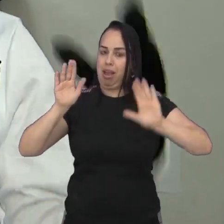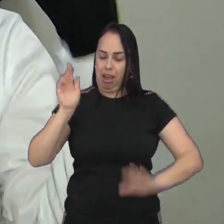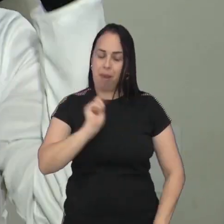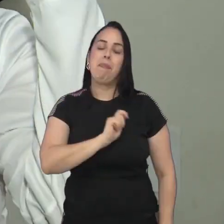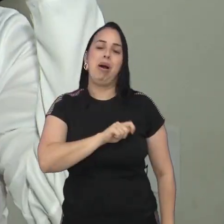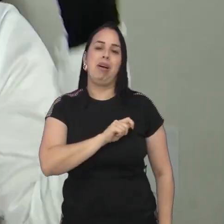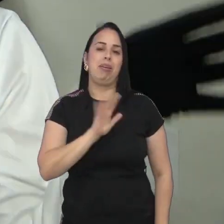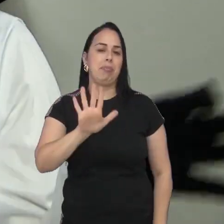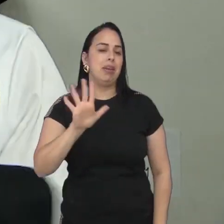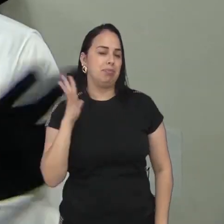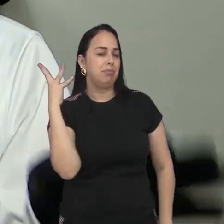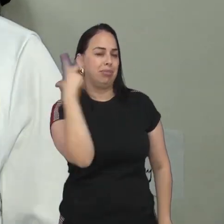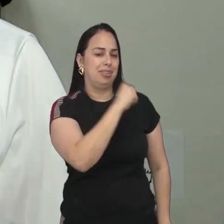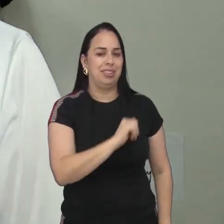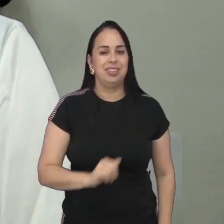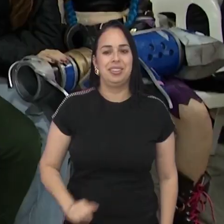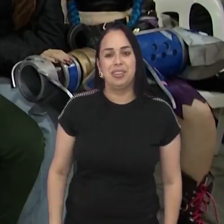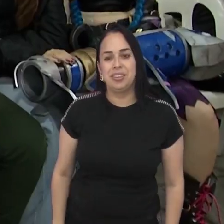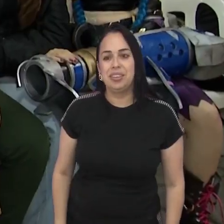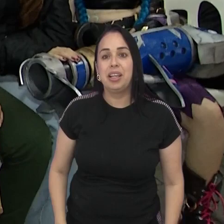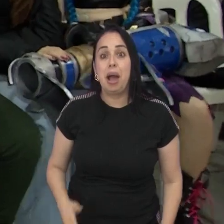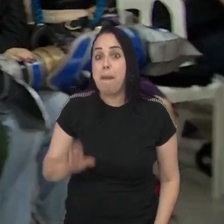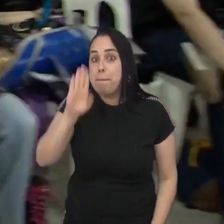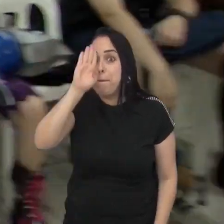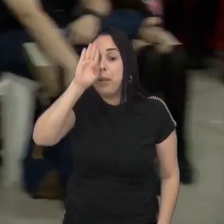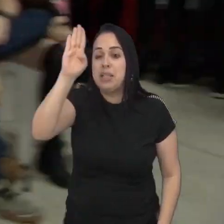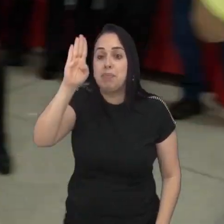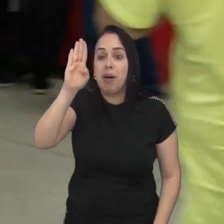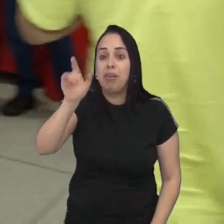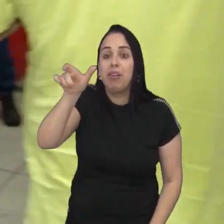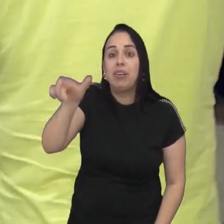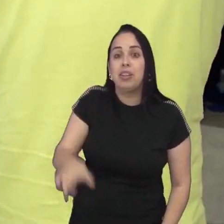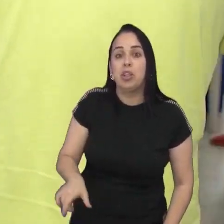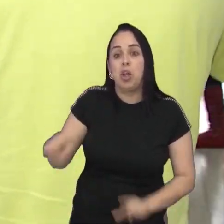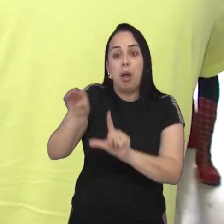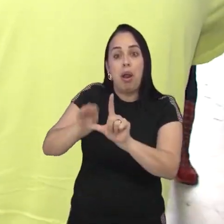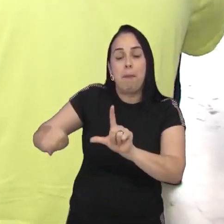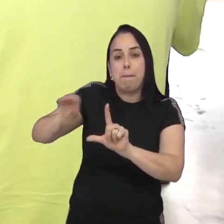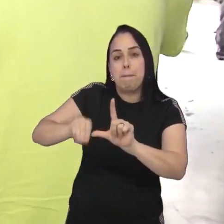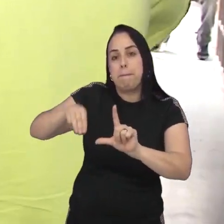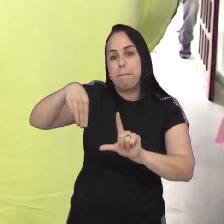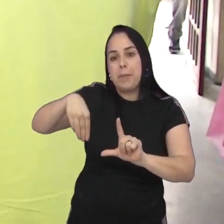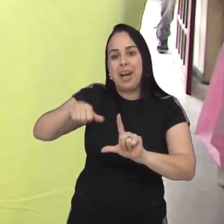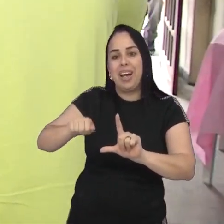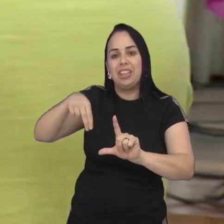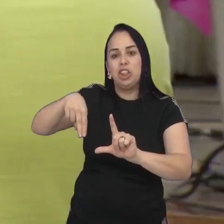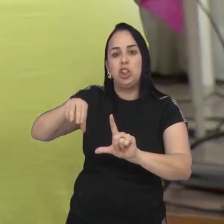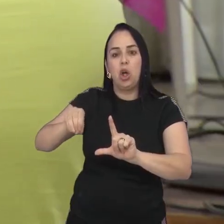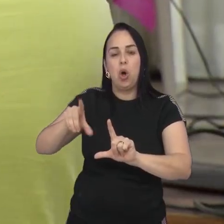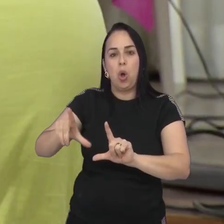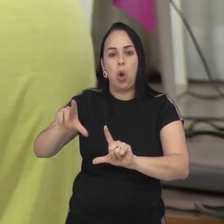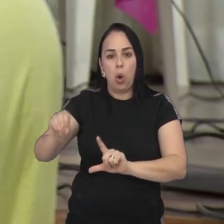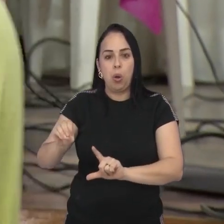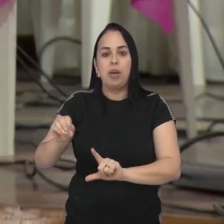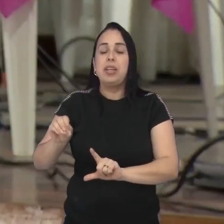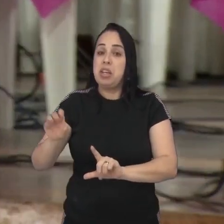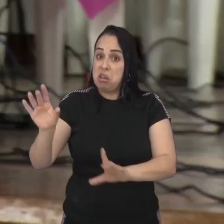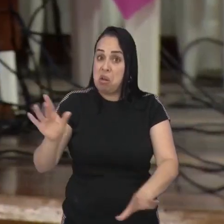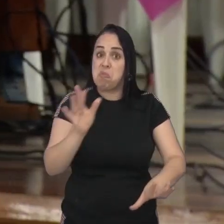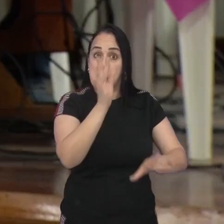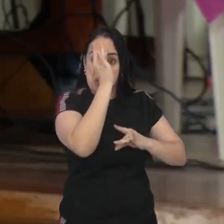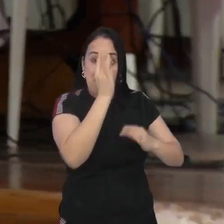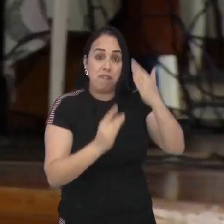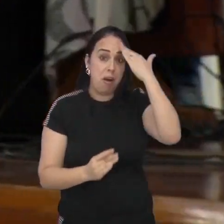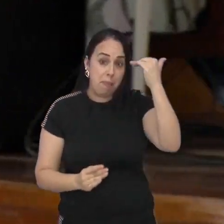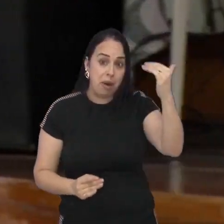mal, gente. Mas ela é bonita, é o que importa. E uma das principais atrações foi o dublador Manolo Rey, que dá voz para